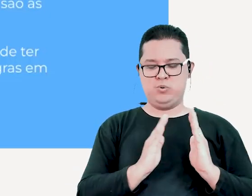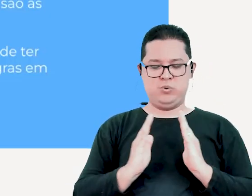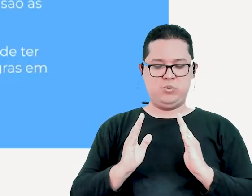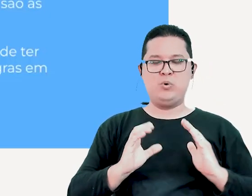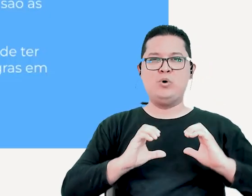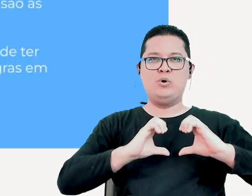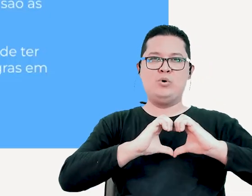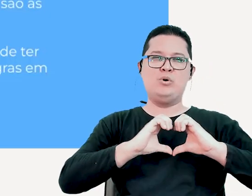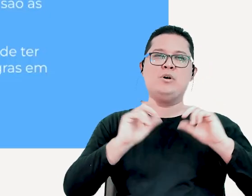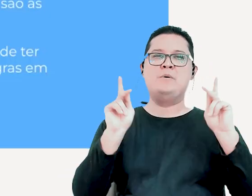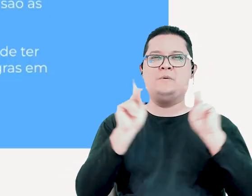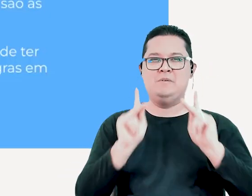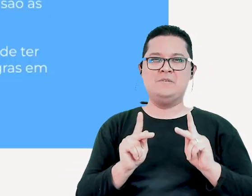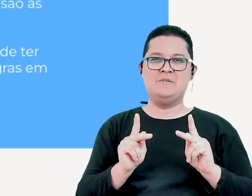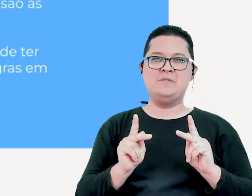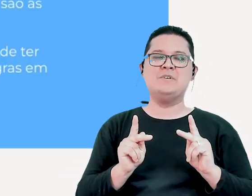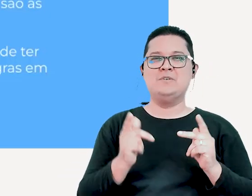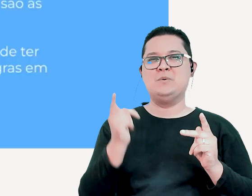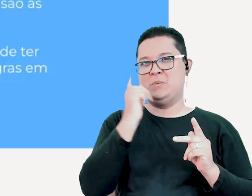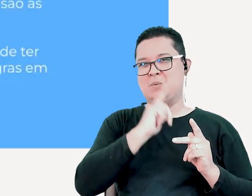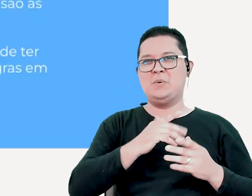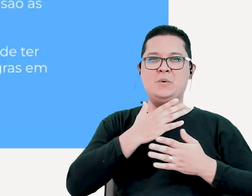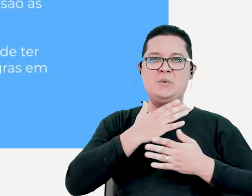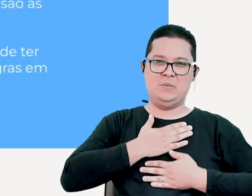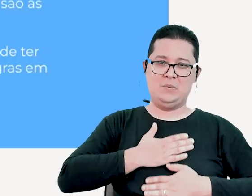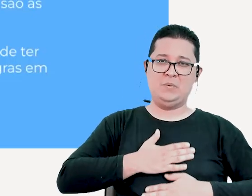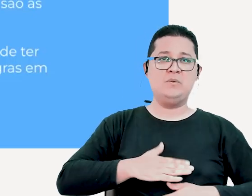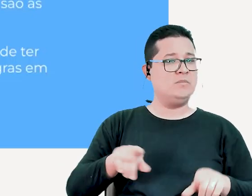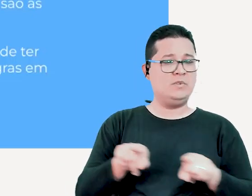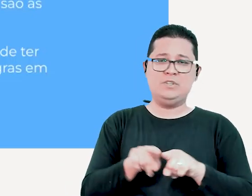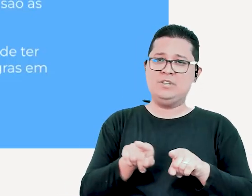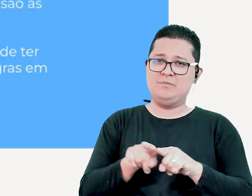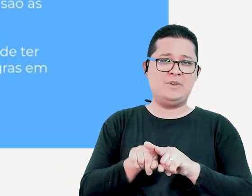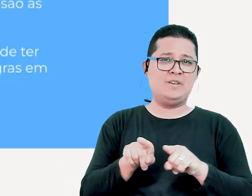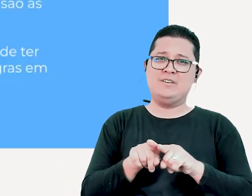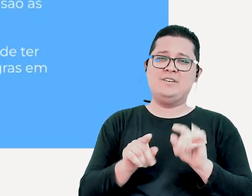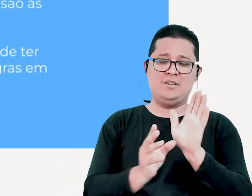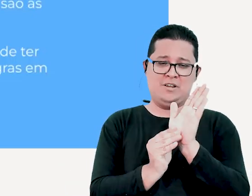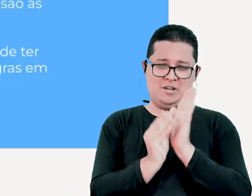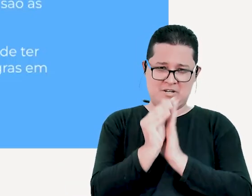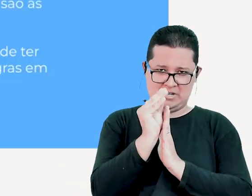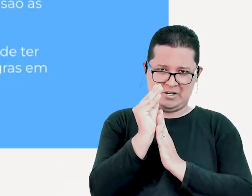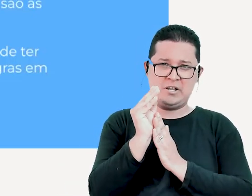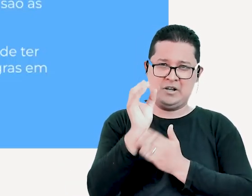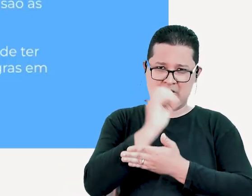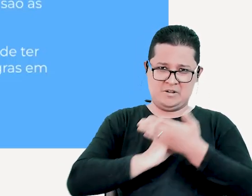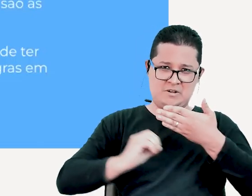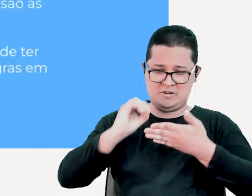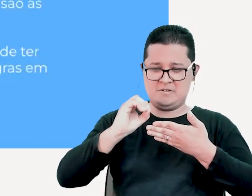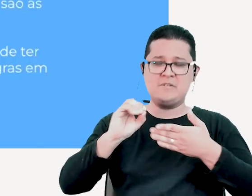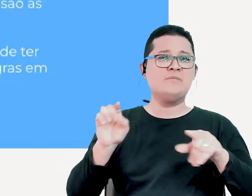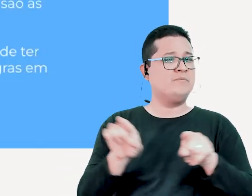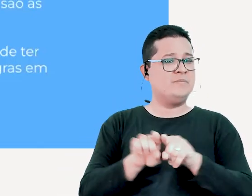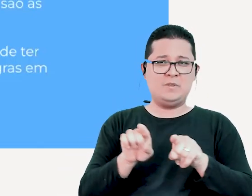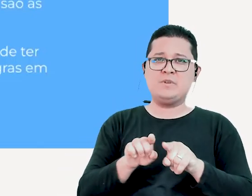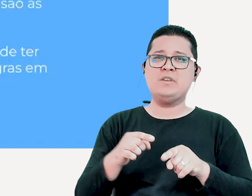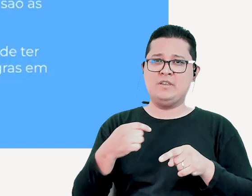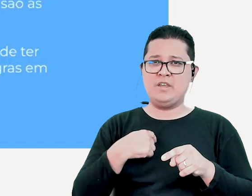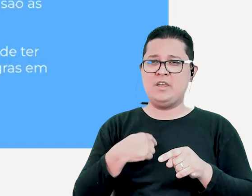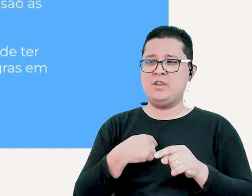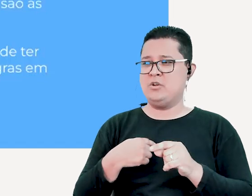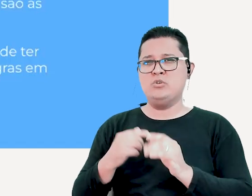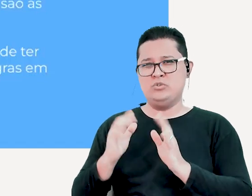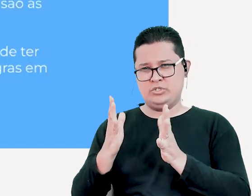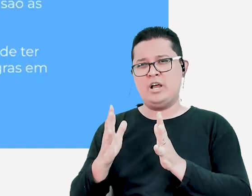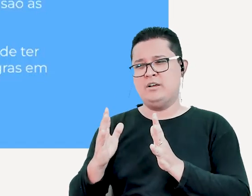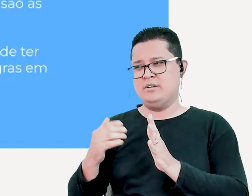ser diferente, né? Então, quando você organiza documentações, ferramentas, boas práticas, como eu já disse, eu acho que eu estou batendo